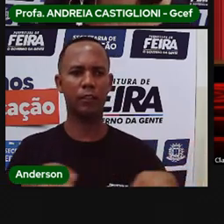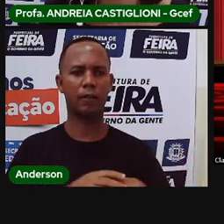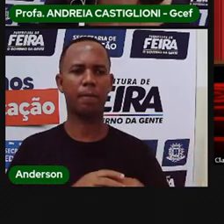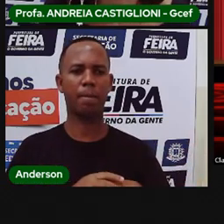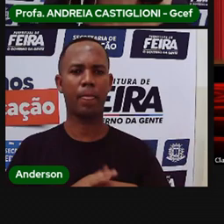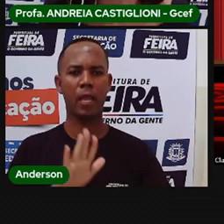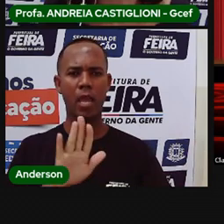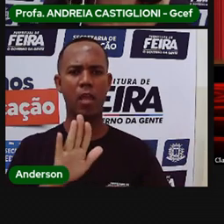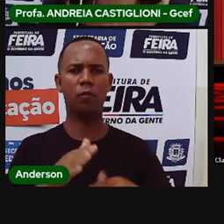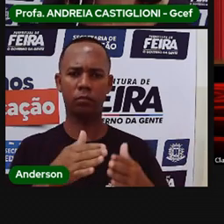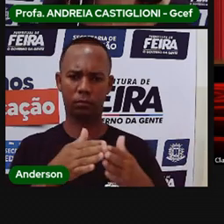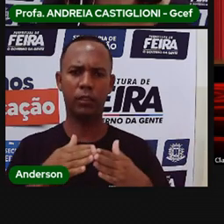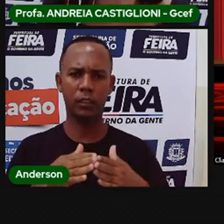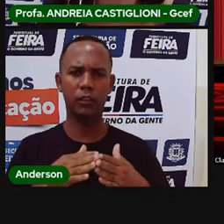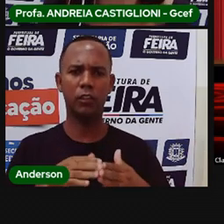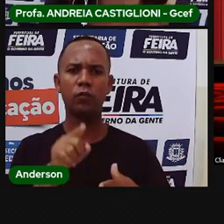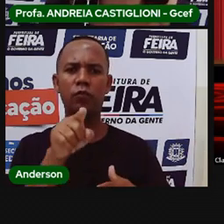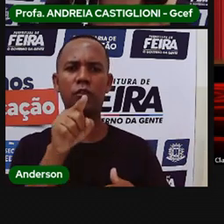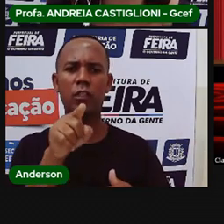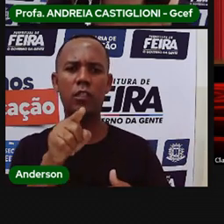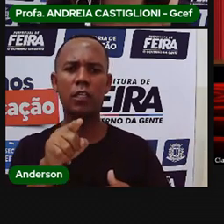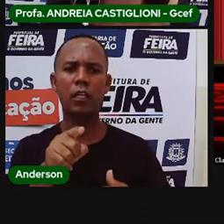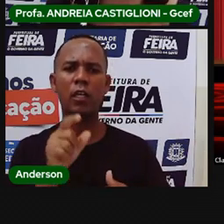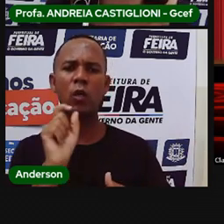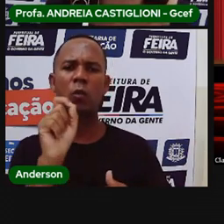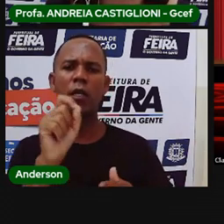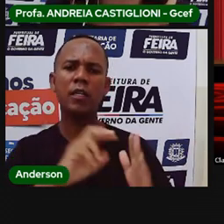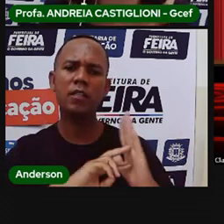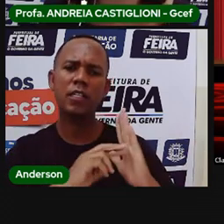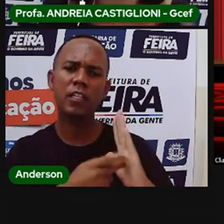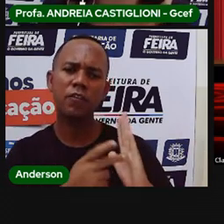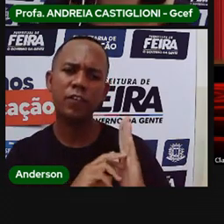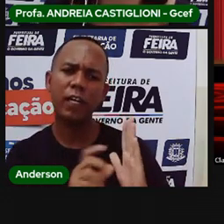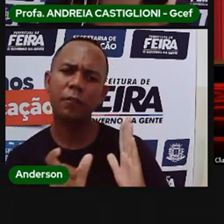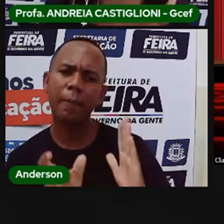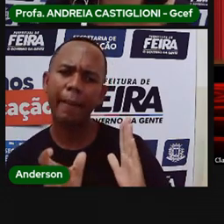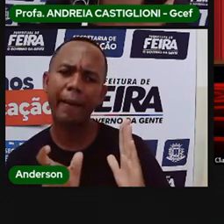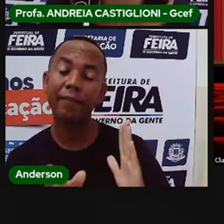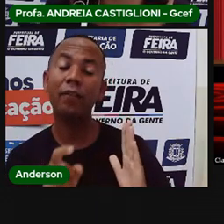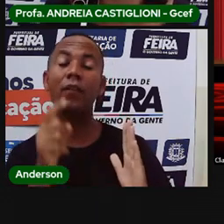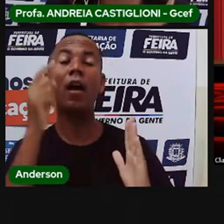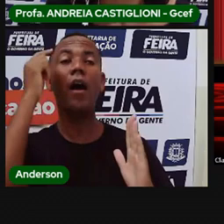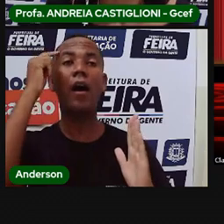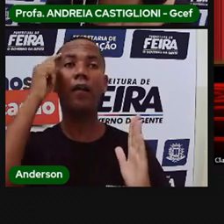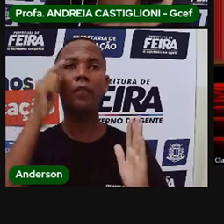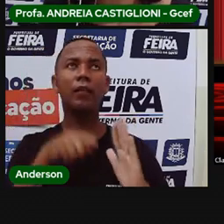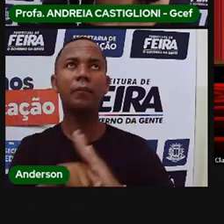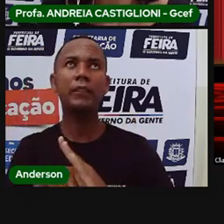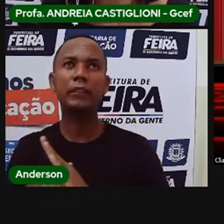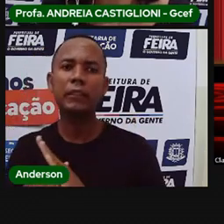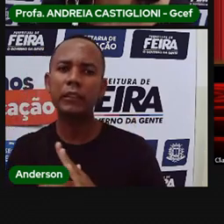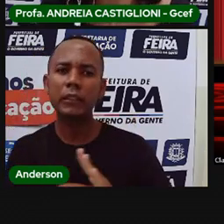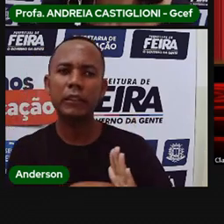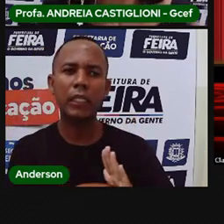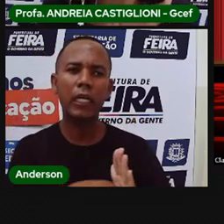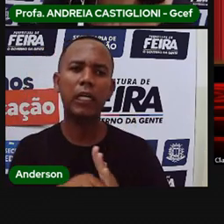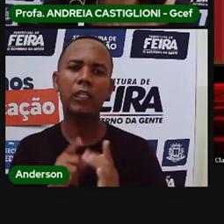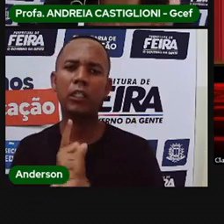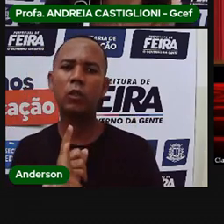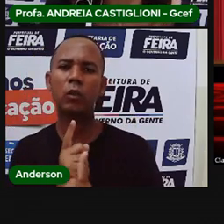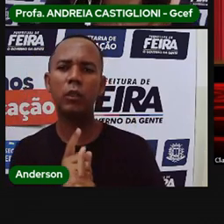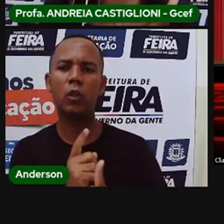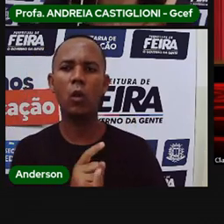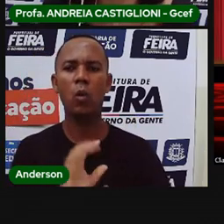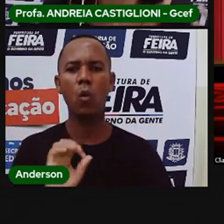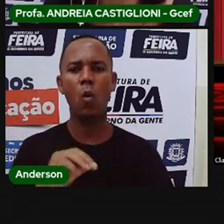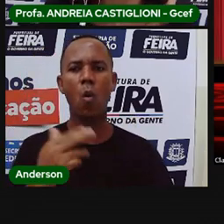vocês colocassem para vocês o que é protagonismo estudantil ou o que é protagonismo juvenil, algumas pessoas